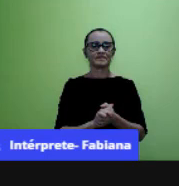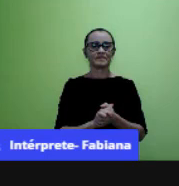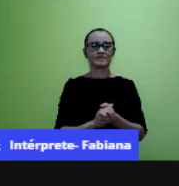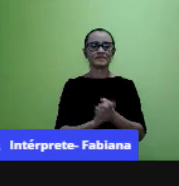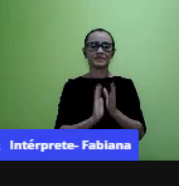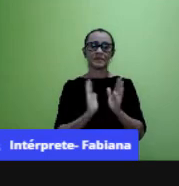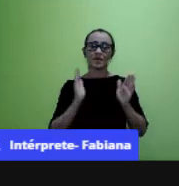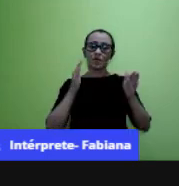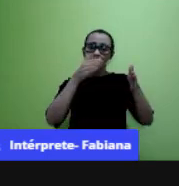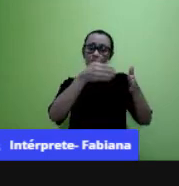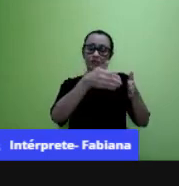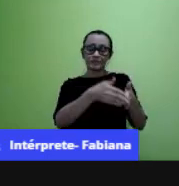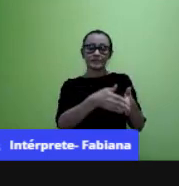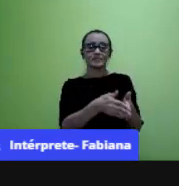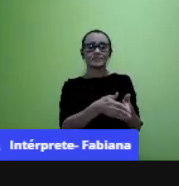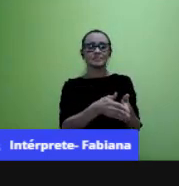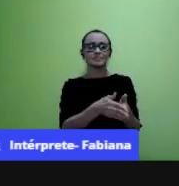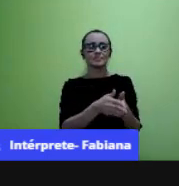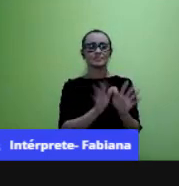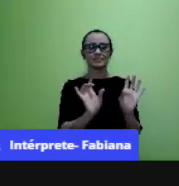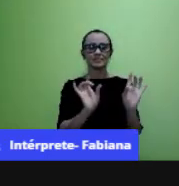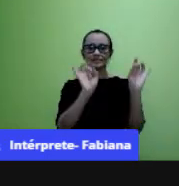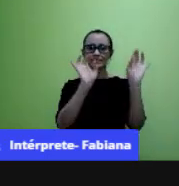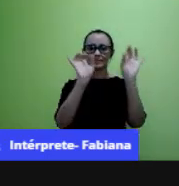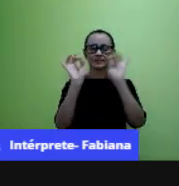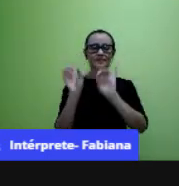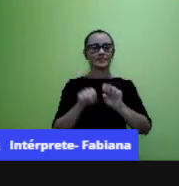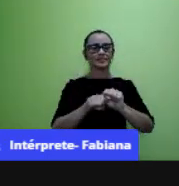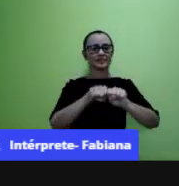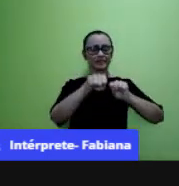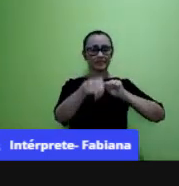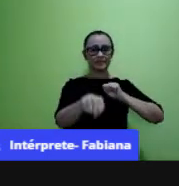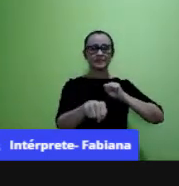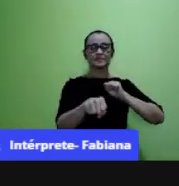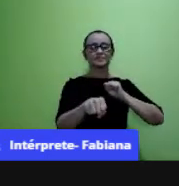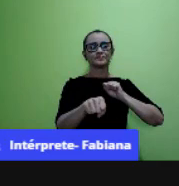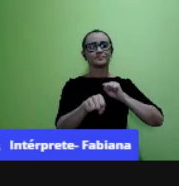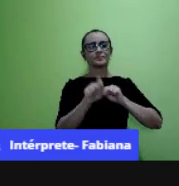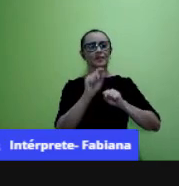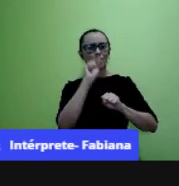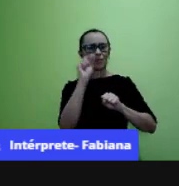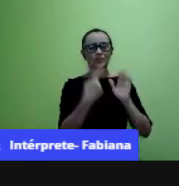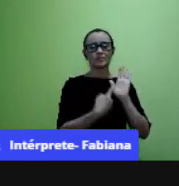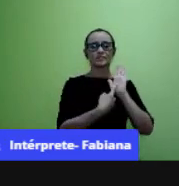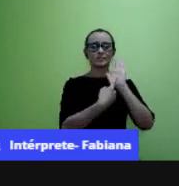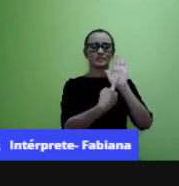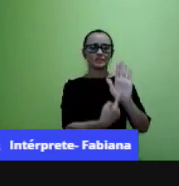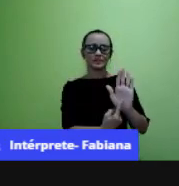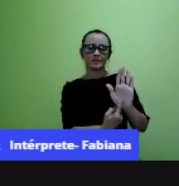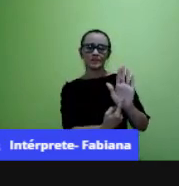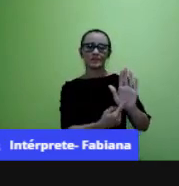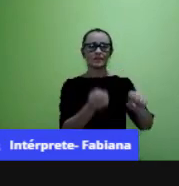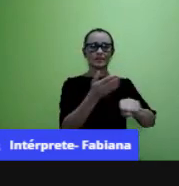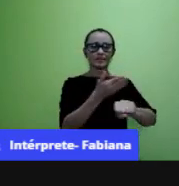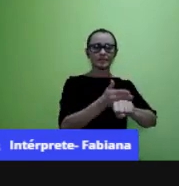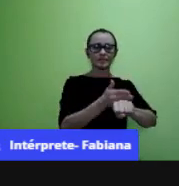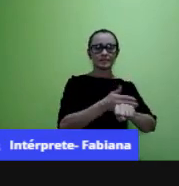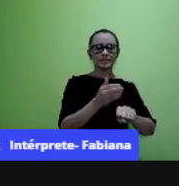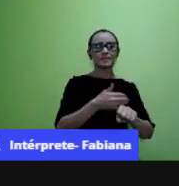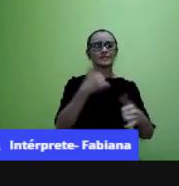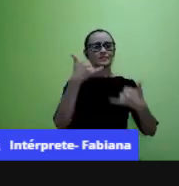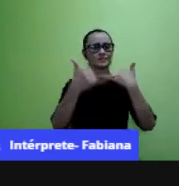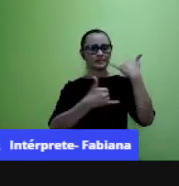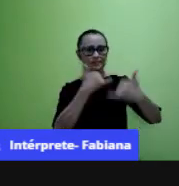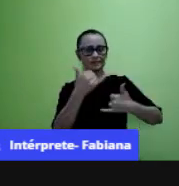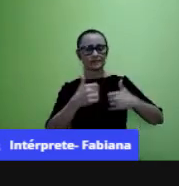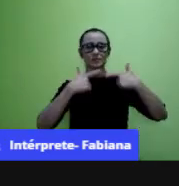O nosso objetivo principal desta formação é desenvolver práticas corporais e brincadeiras